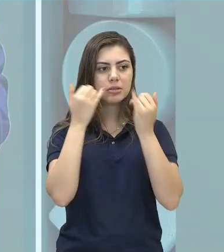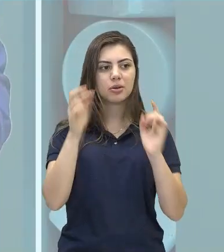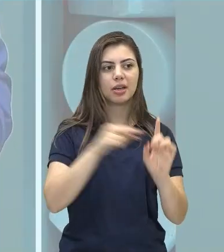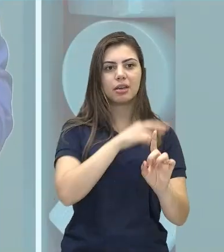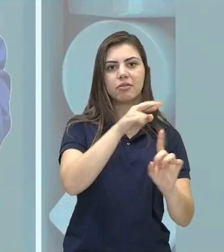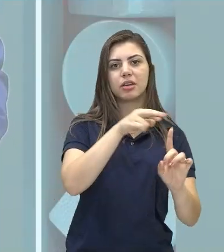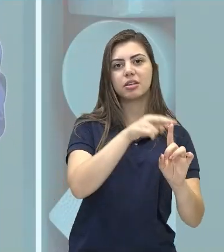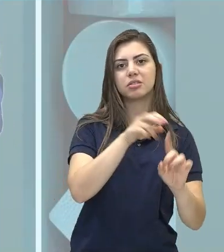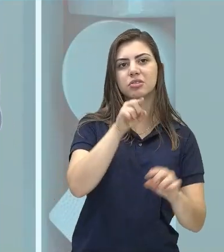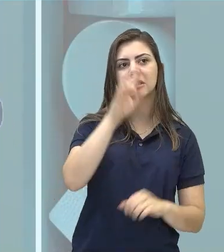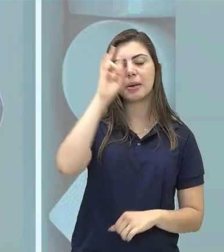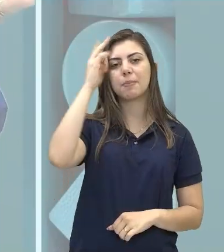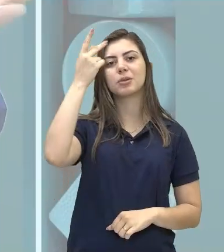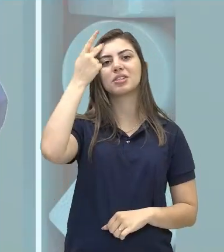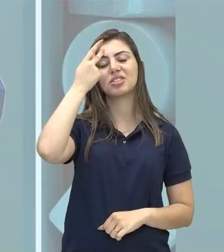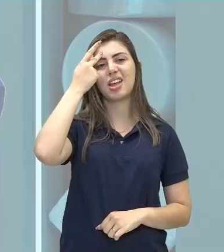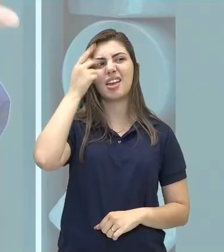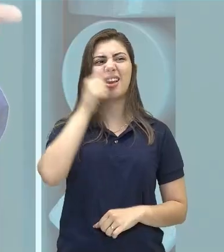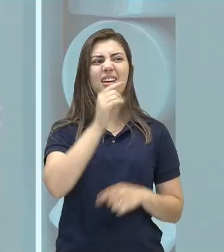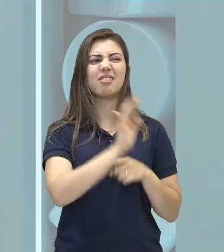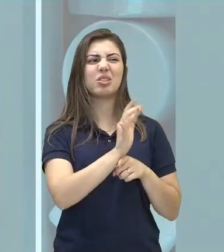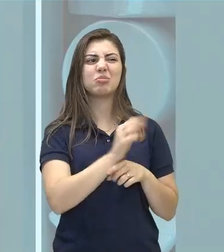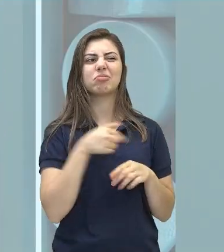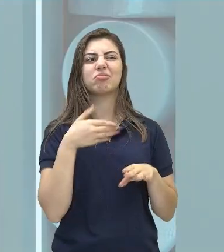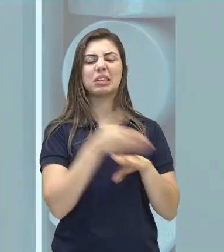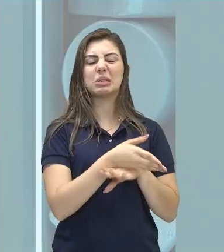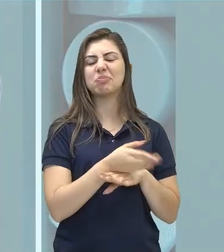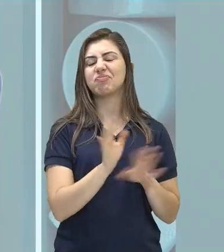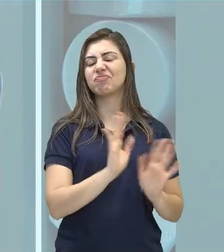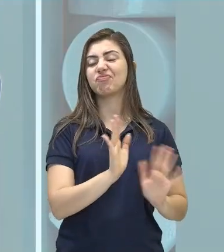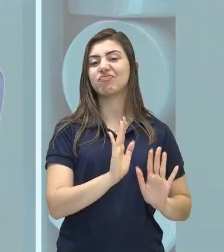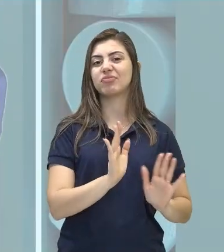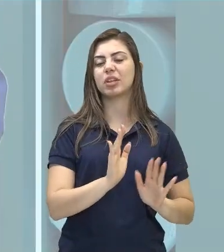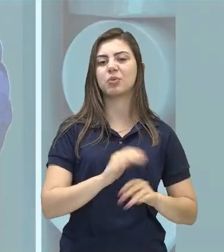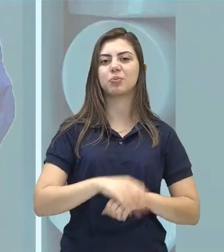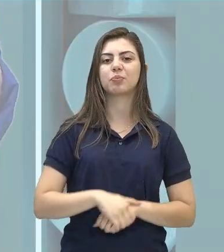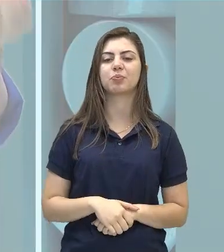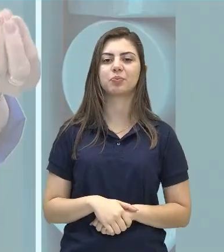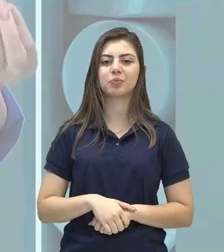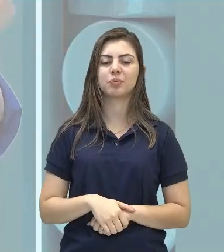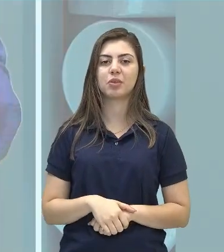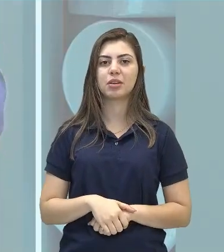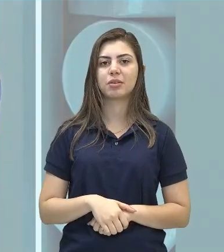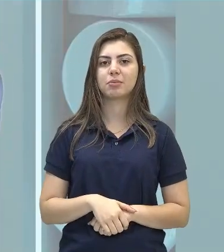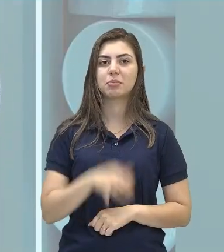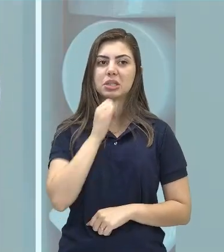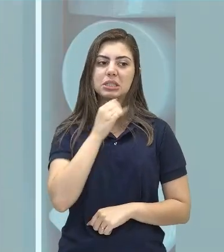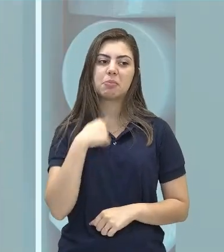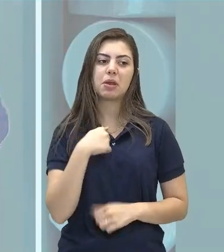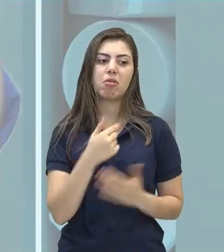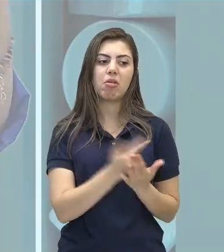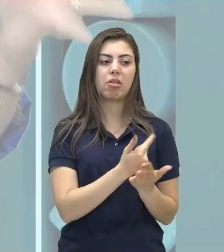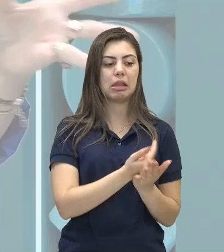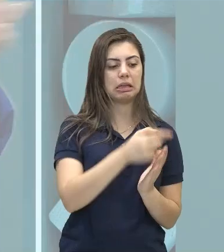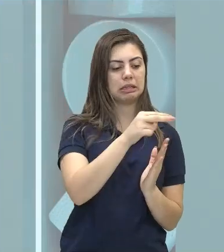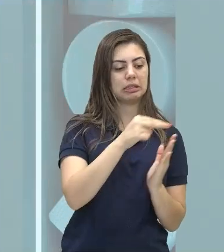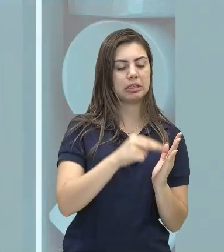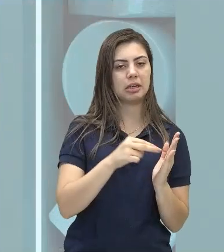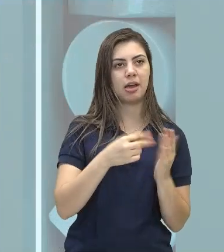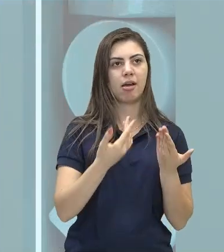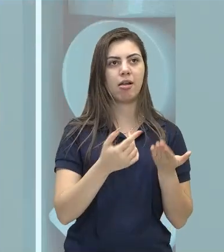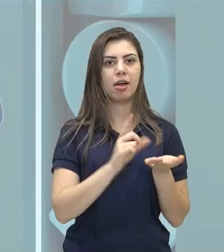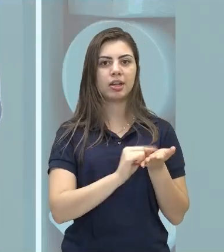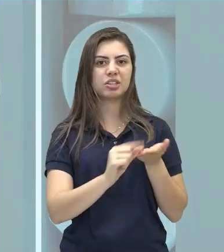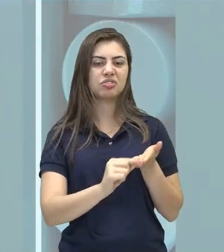você pode mudar de opinião, dizer, não vou investir tempo na leitura, por exemplo, desse artigo ou desse